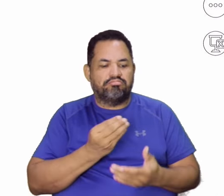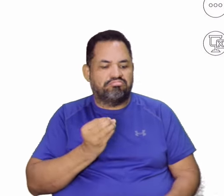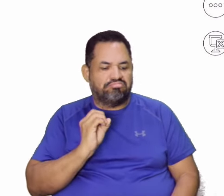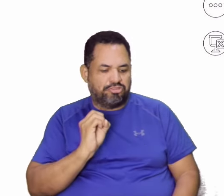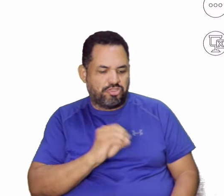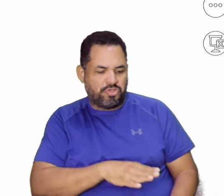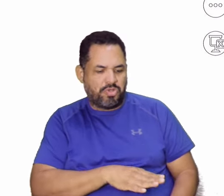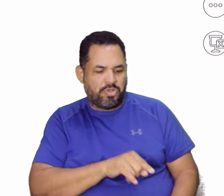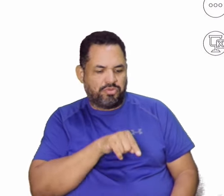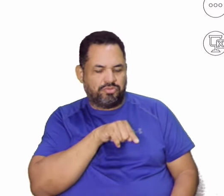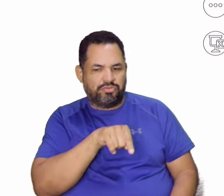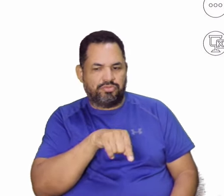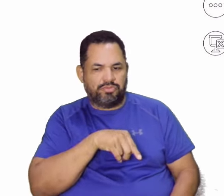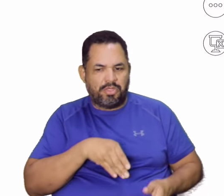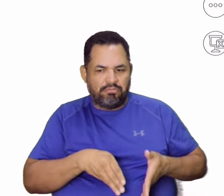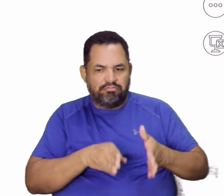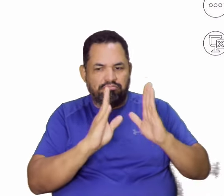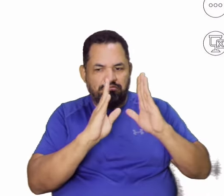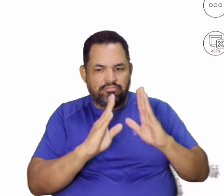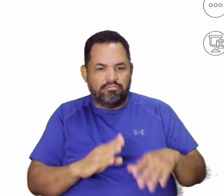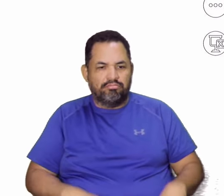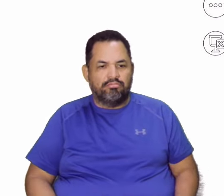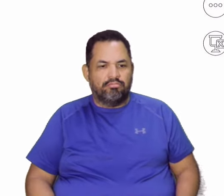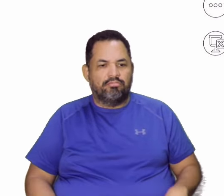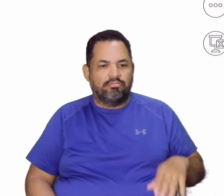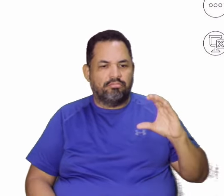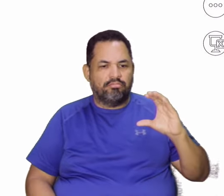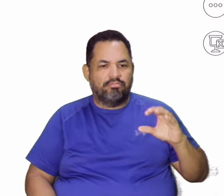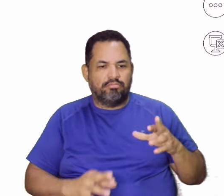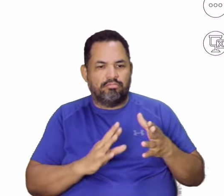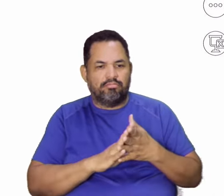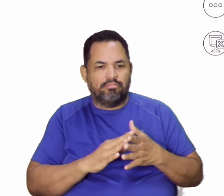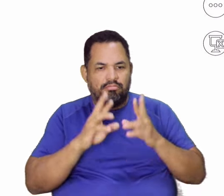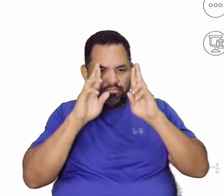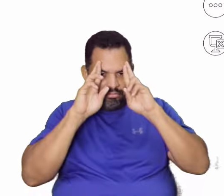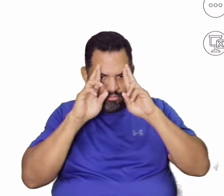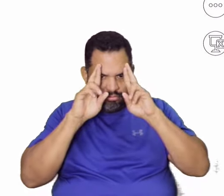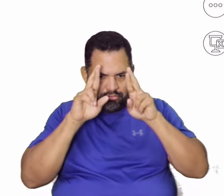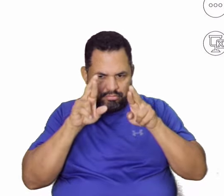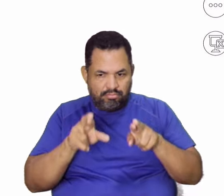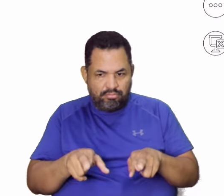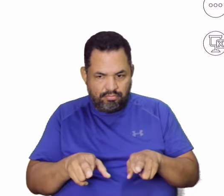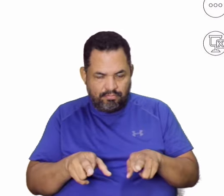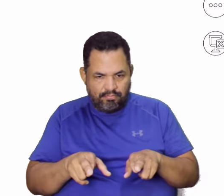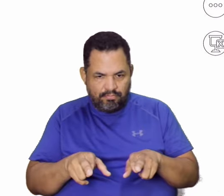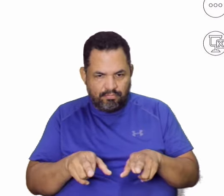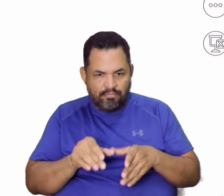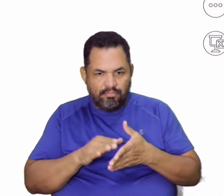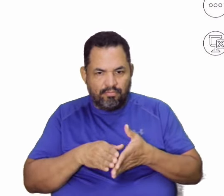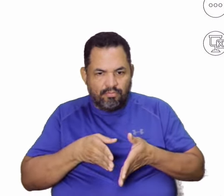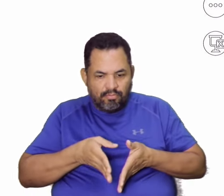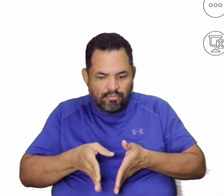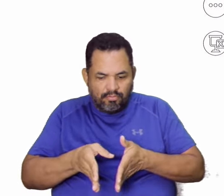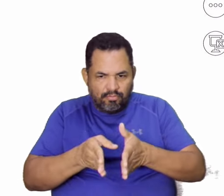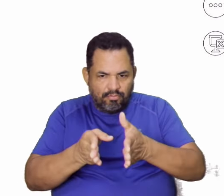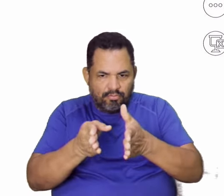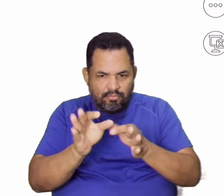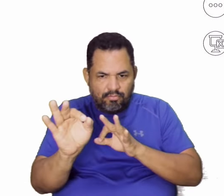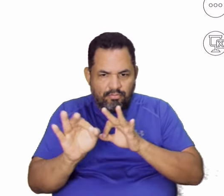jogados pelo caminho letra C respeitar as Trilhas